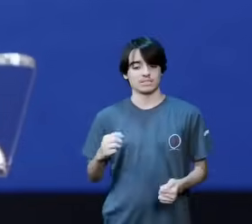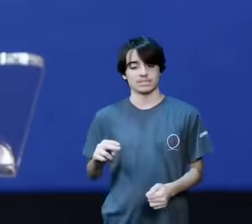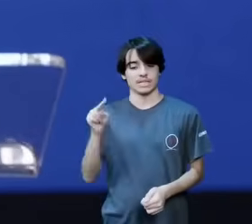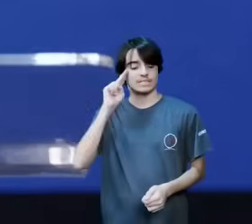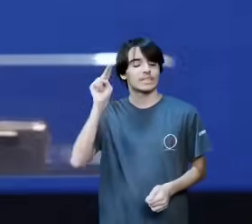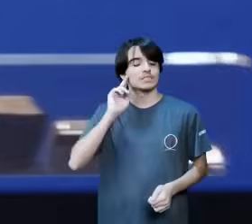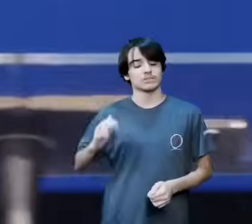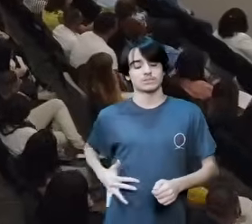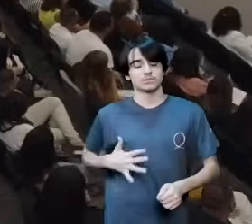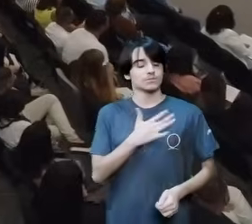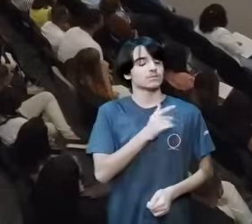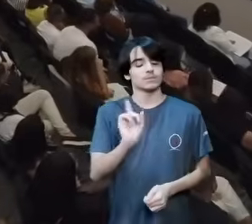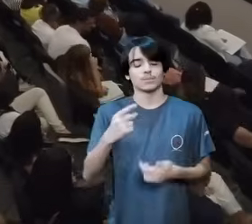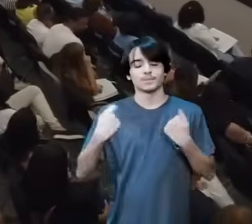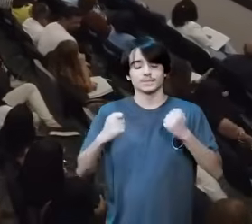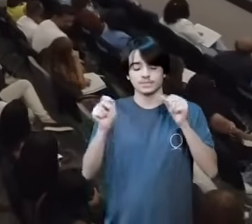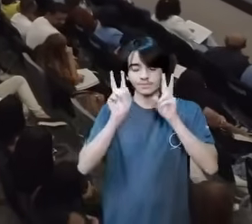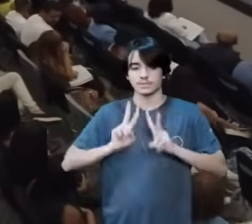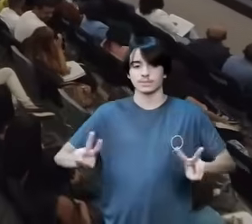visão.